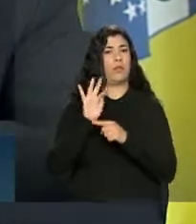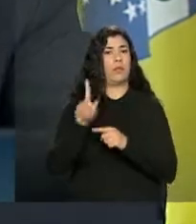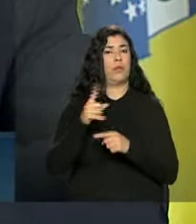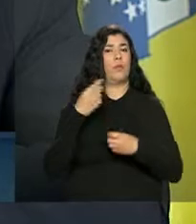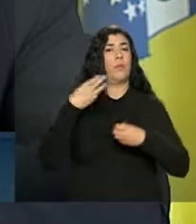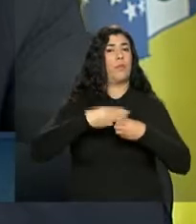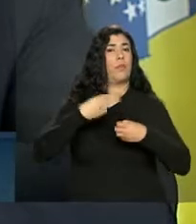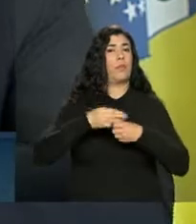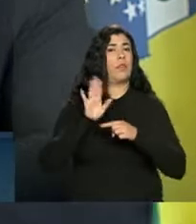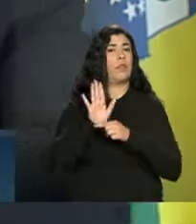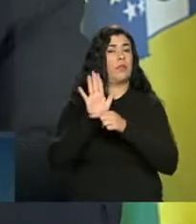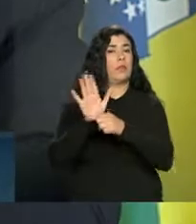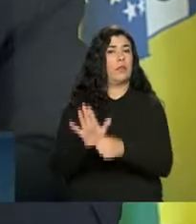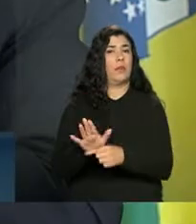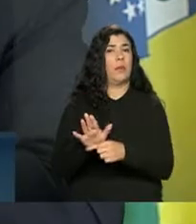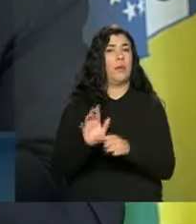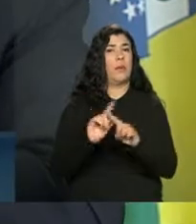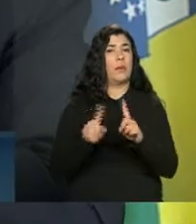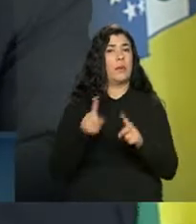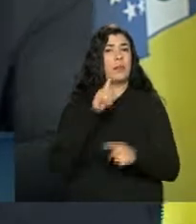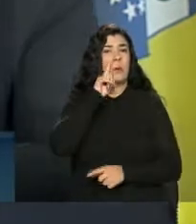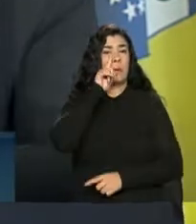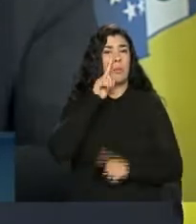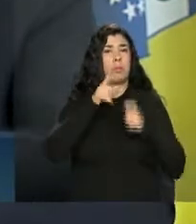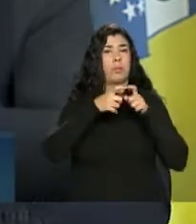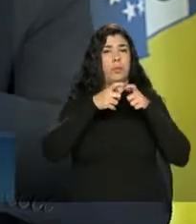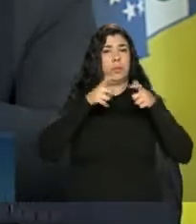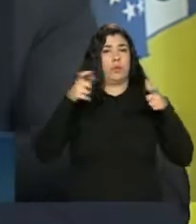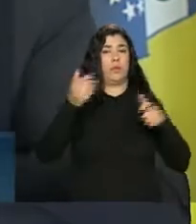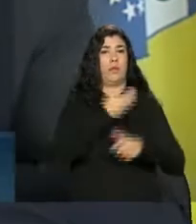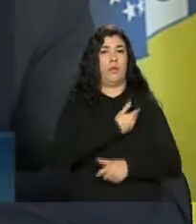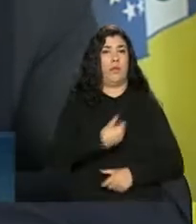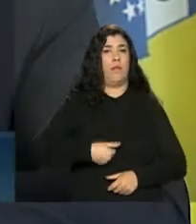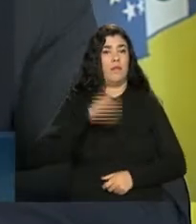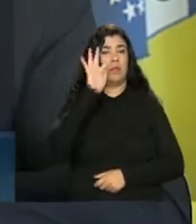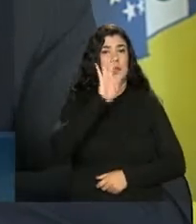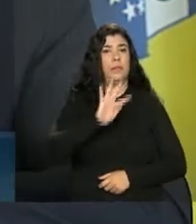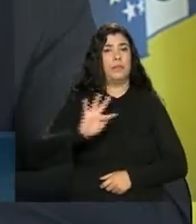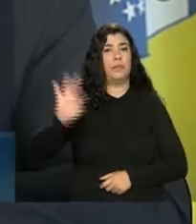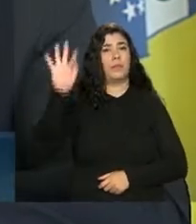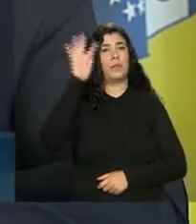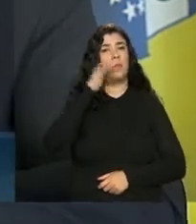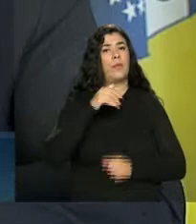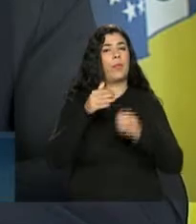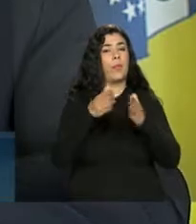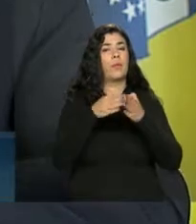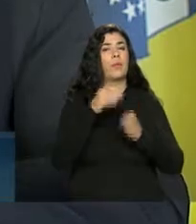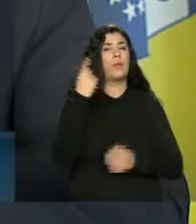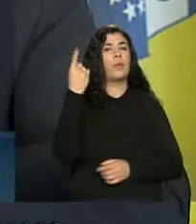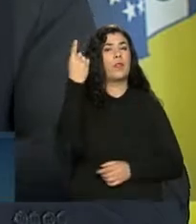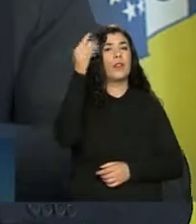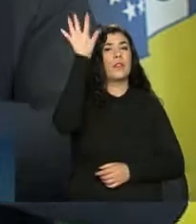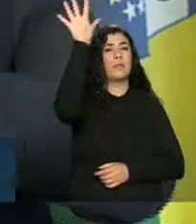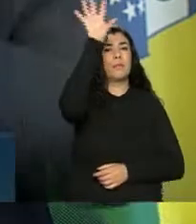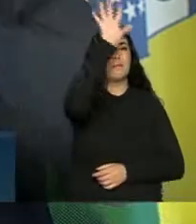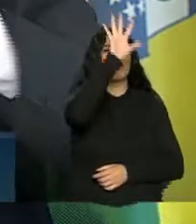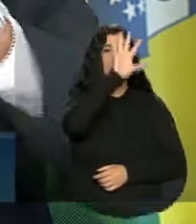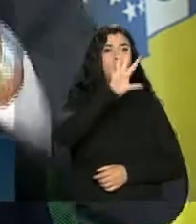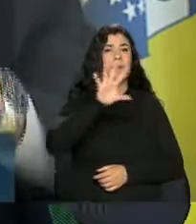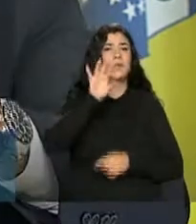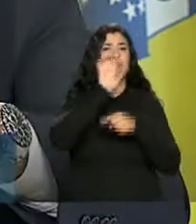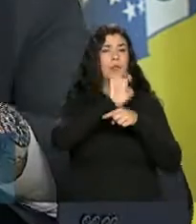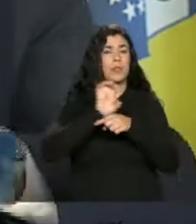situação tá se humilhando o governo federal pediu o levantamento a todos os estados e nós podemos chegar